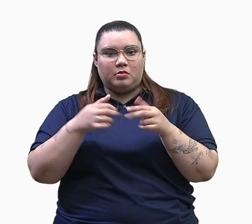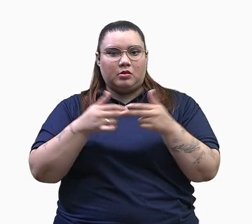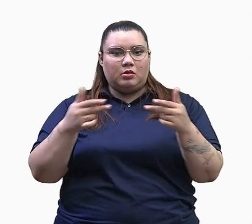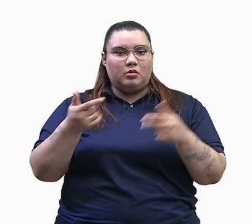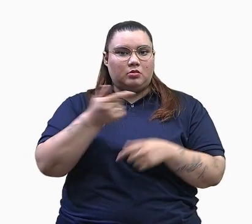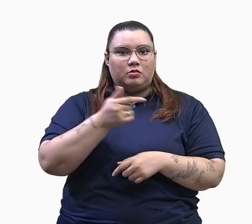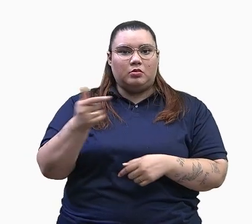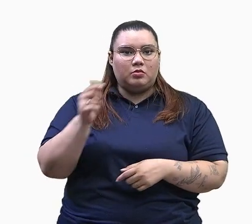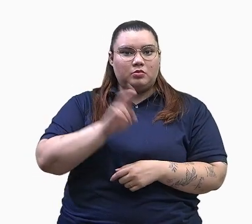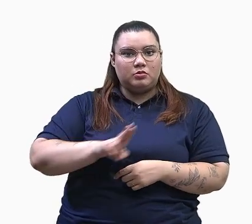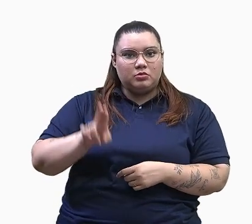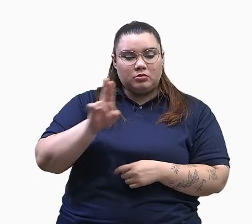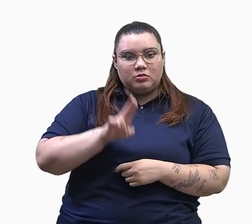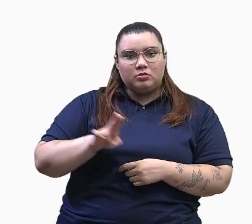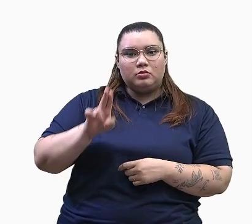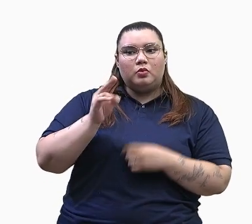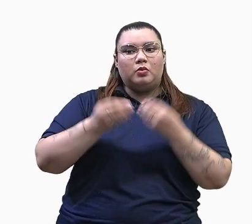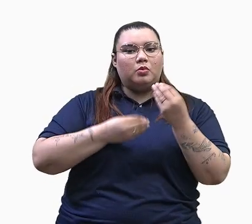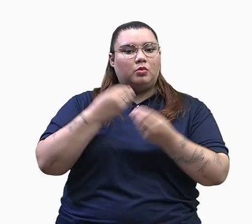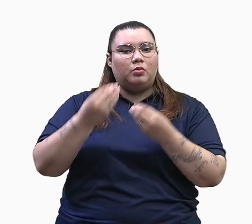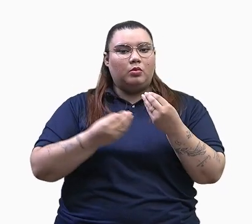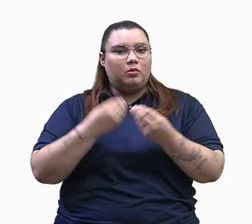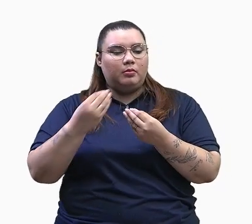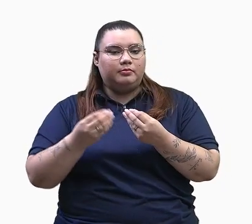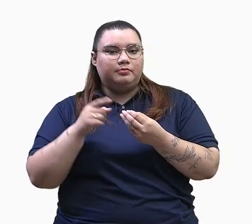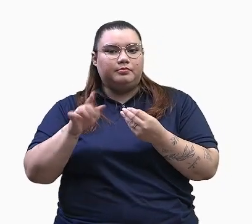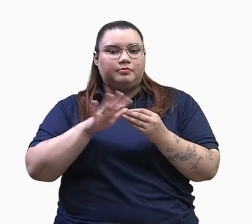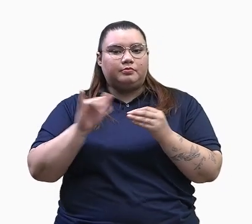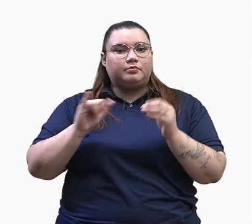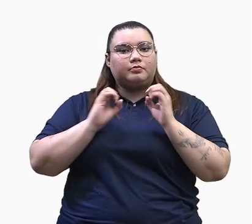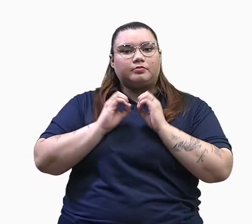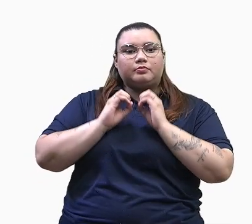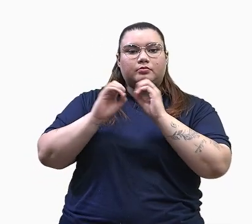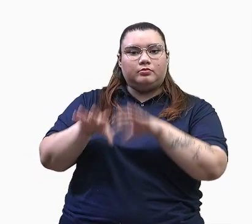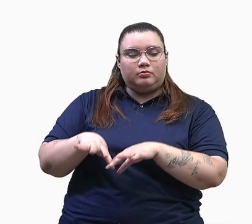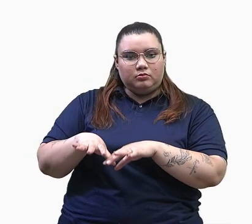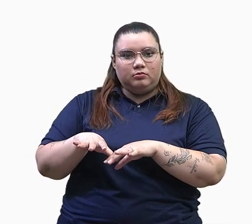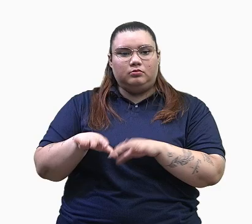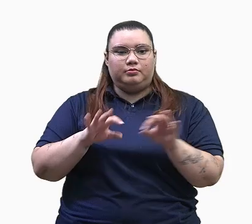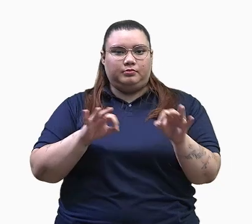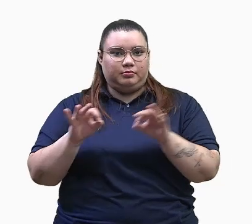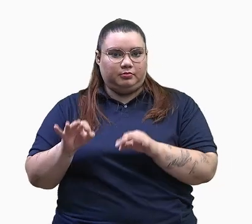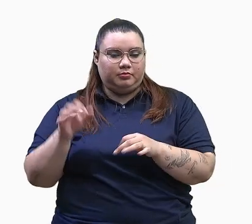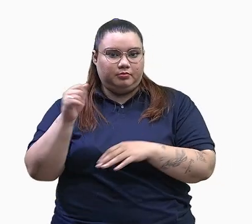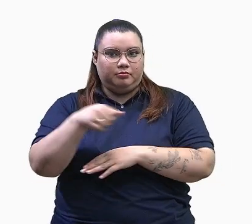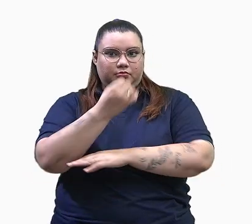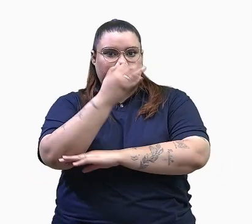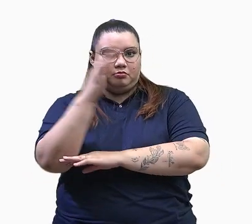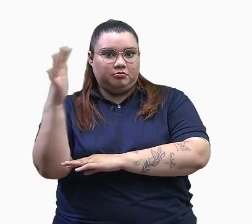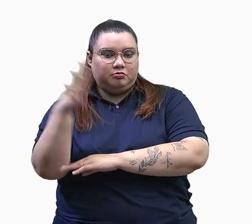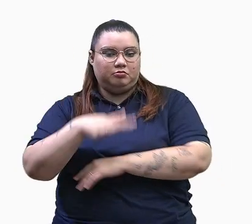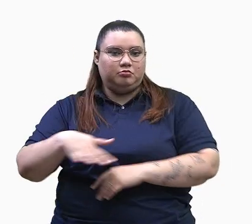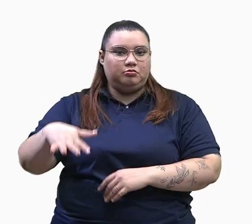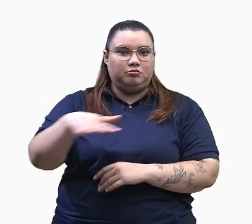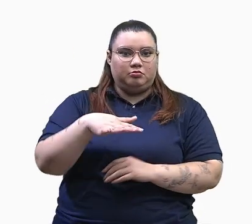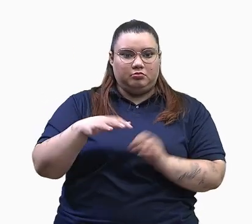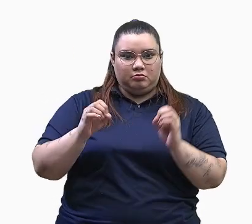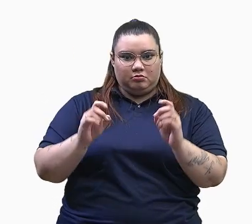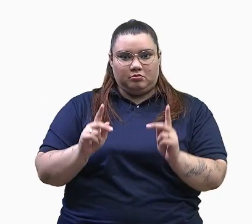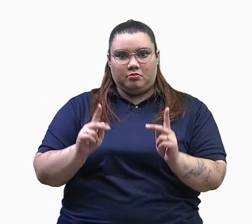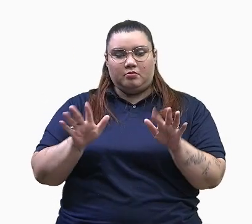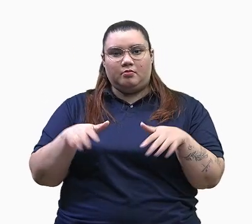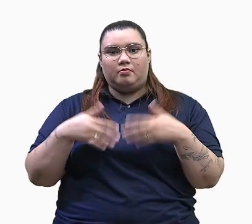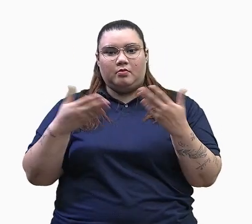ser utilizada, como é que ela vai ser descartada ali no meio ambiente, né? Entre nós. E